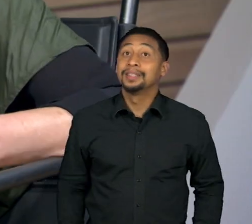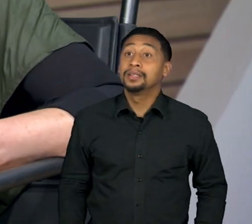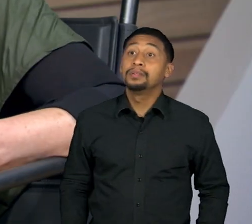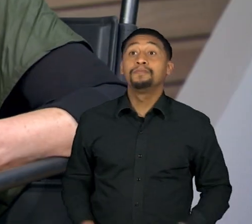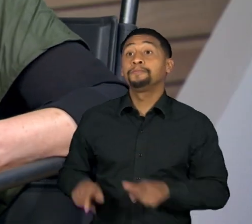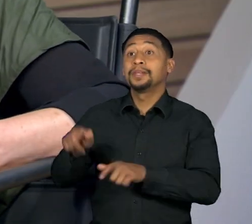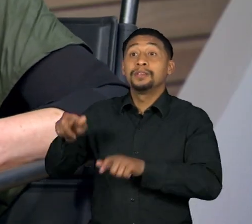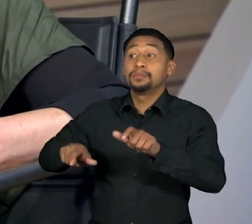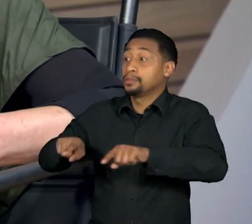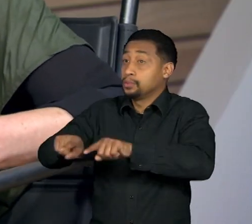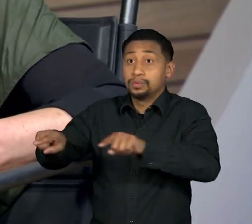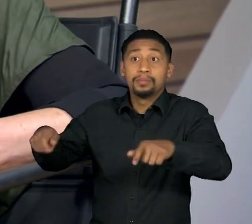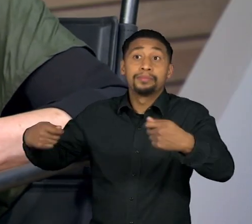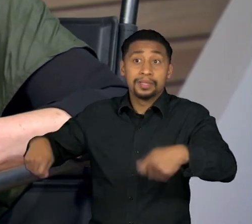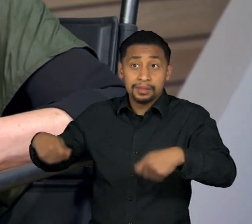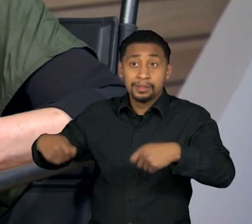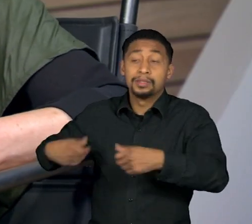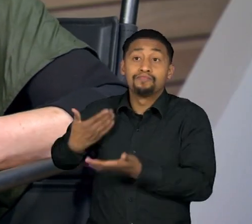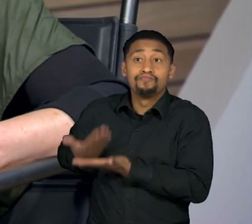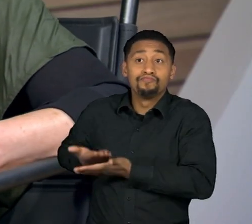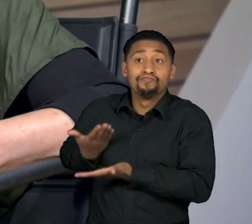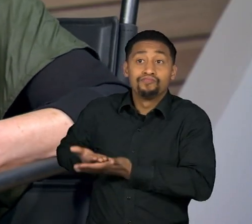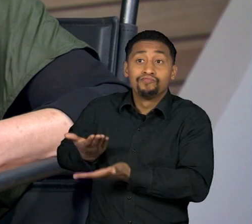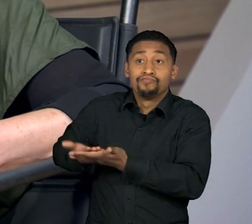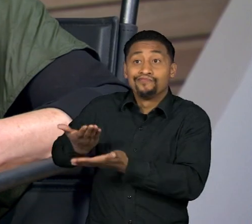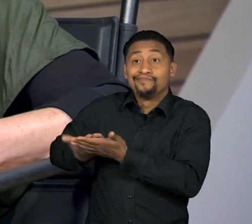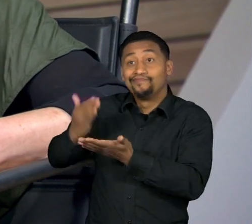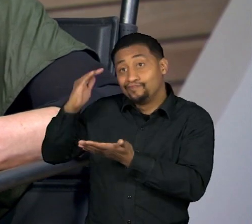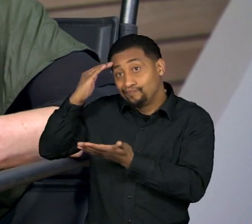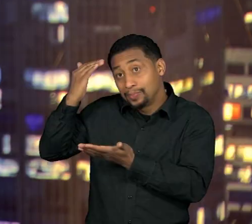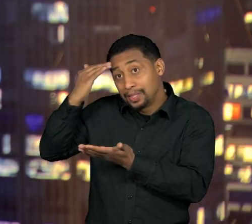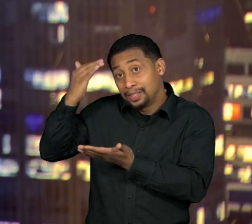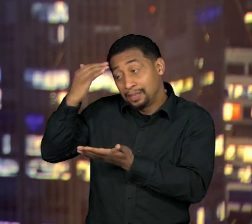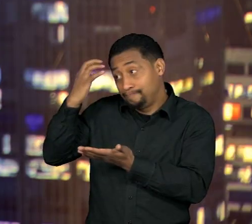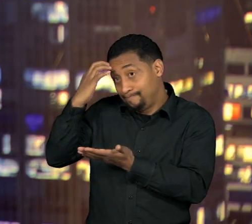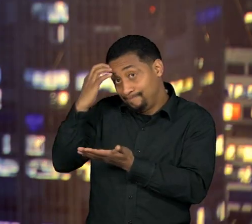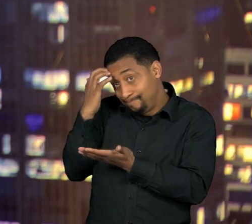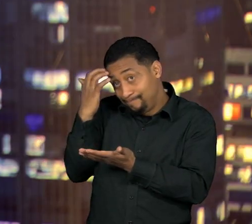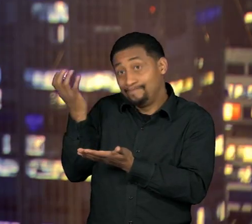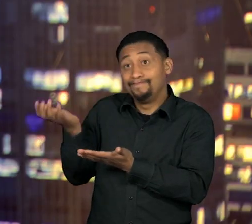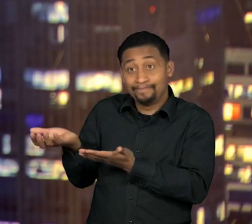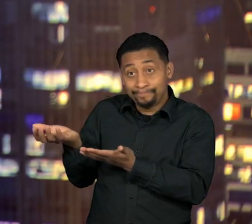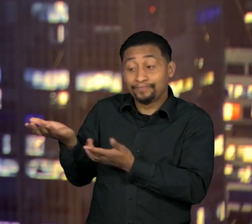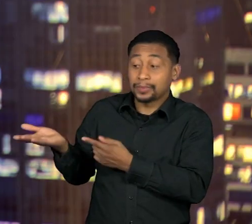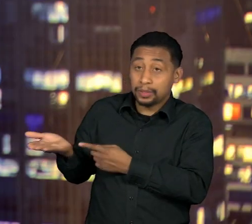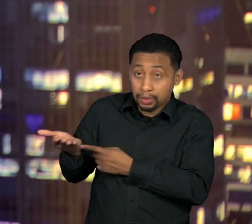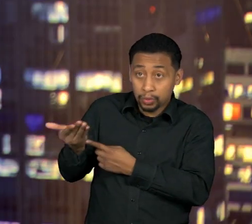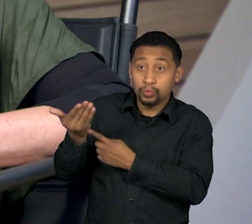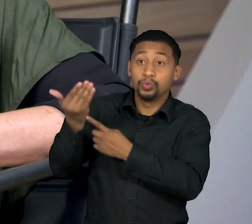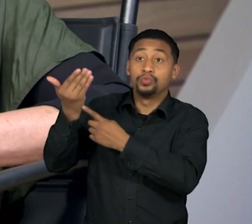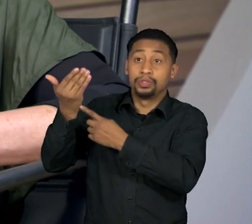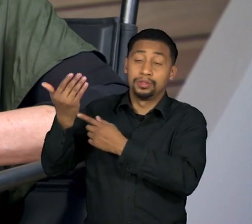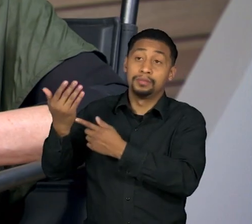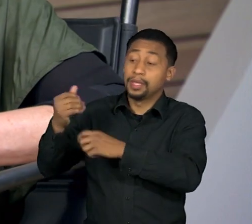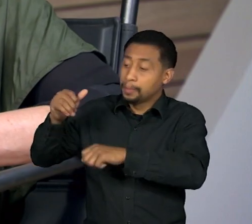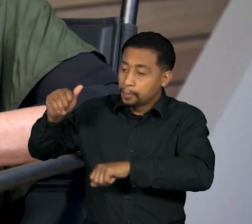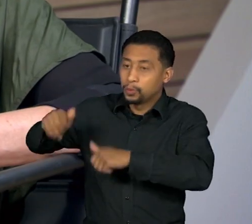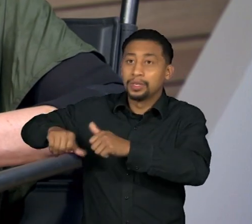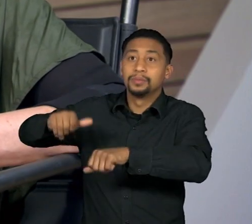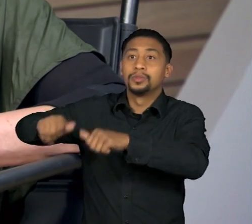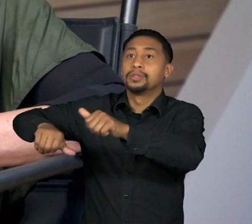têm que se habilitar para entender não só a inteligência artificial, mas as demais tecnologias. A mudança, para mim, uma das